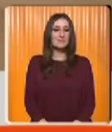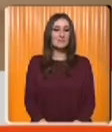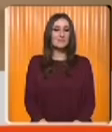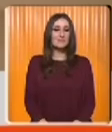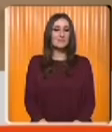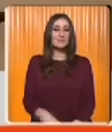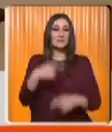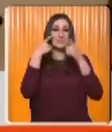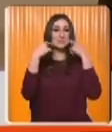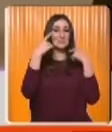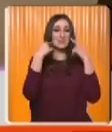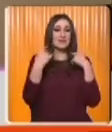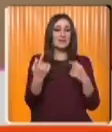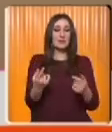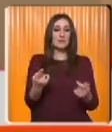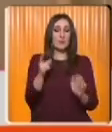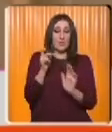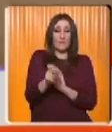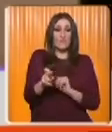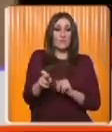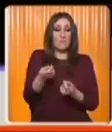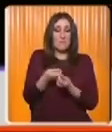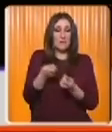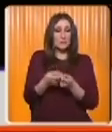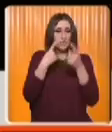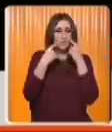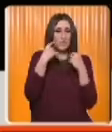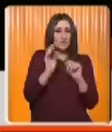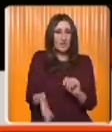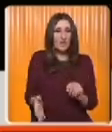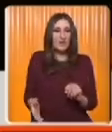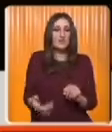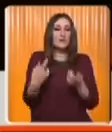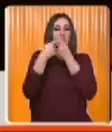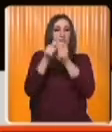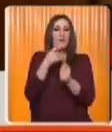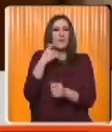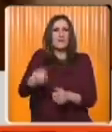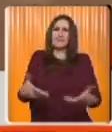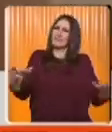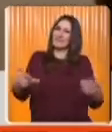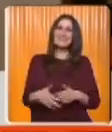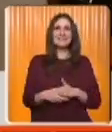Já me está a chorar. Então nem sequer cheguei até aí e já me está a chorar. Agora escondeu-se outra vez.